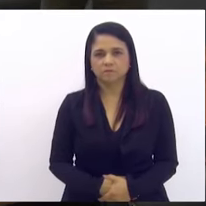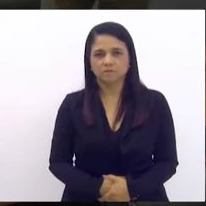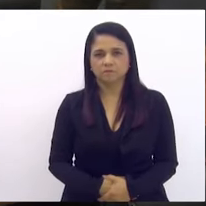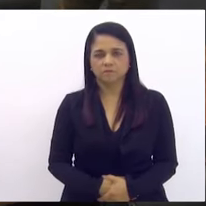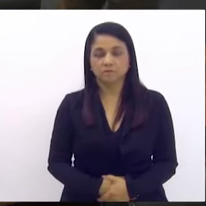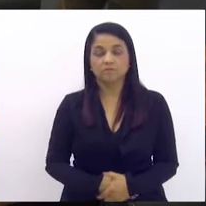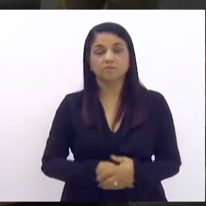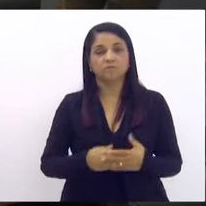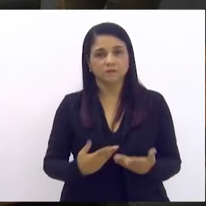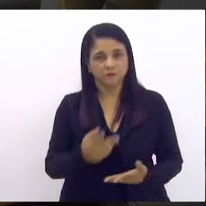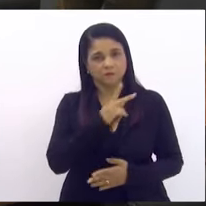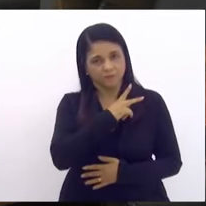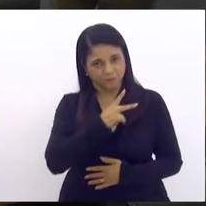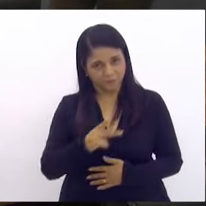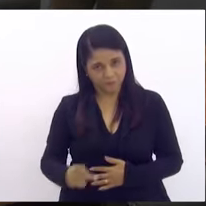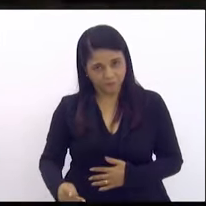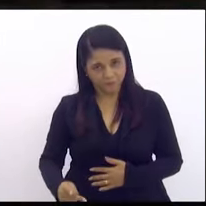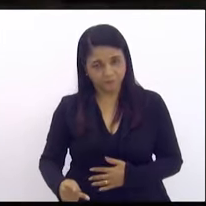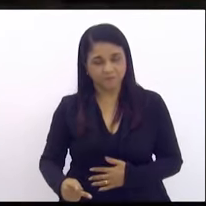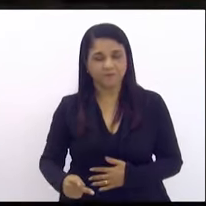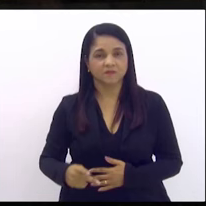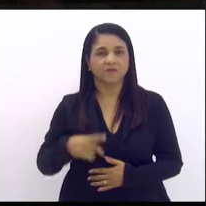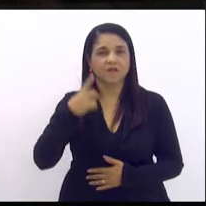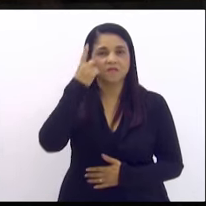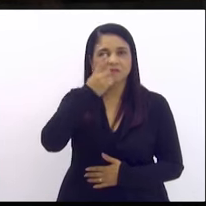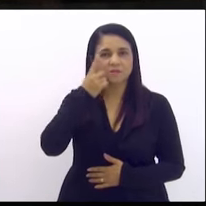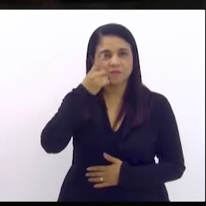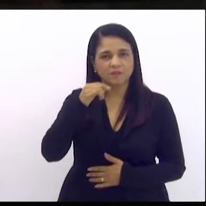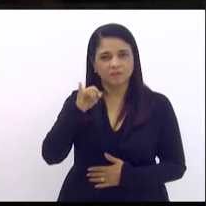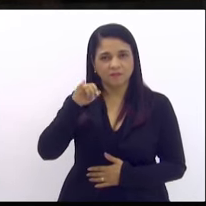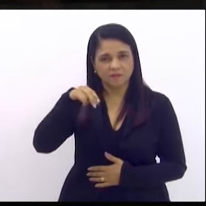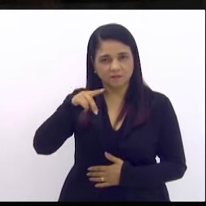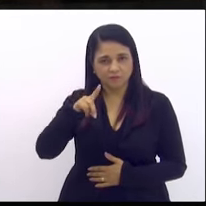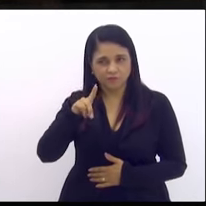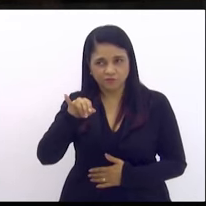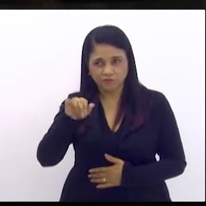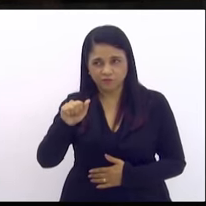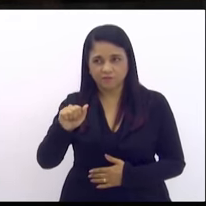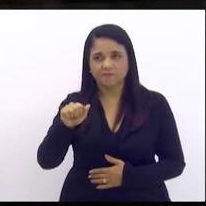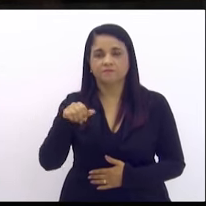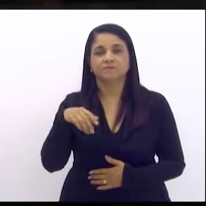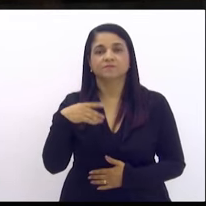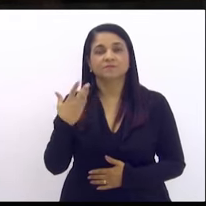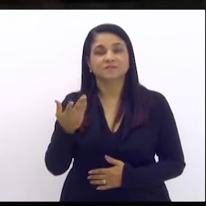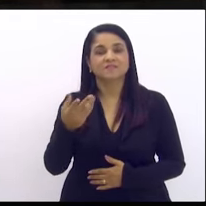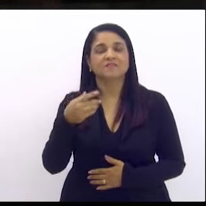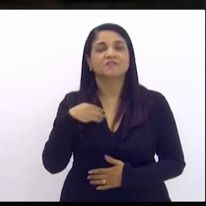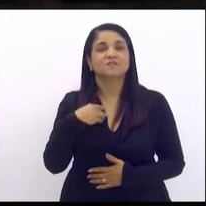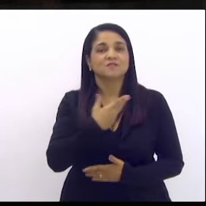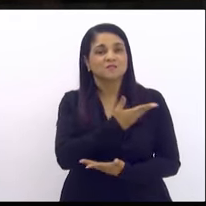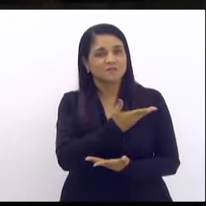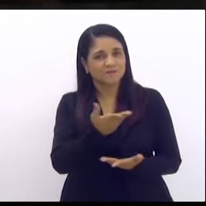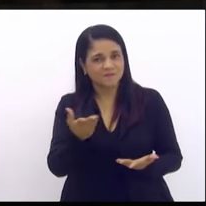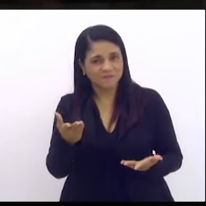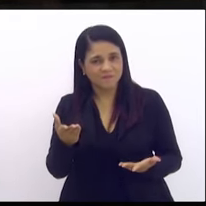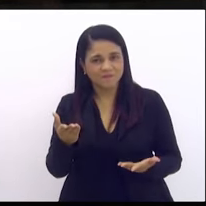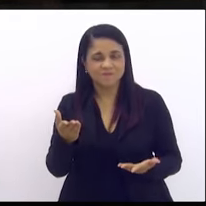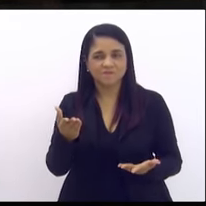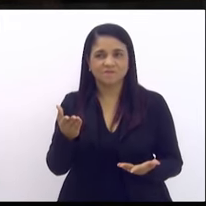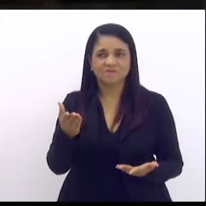senhora Presidente deputada índia armelau senhoras